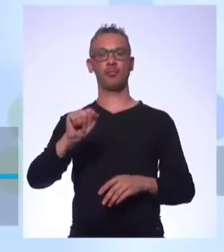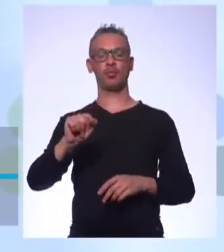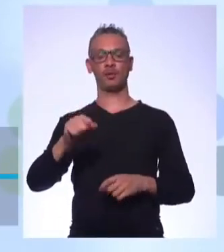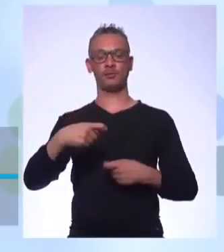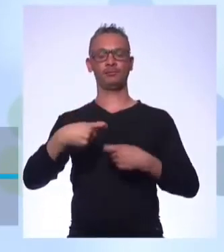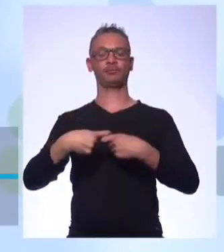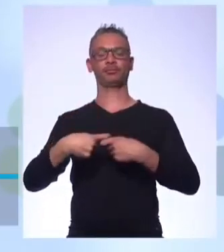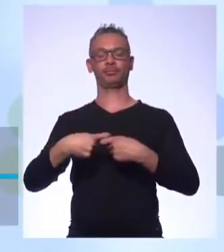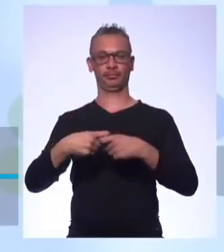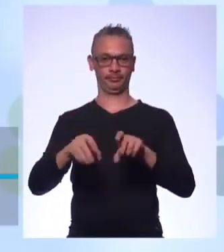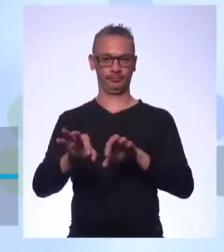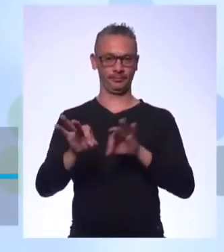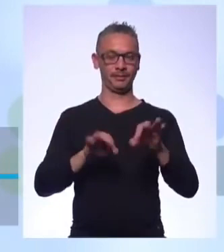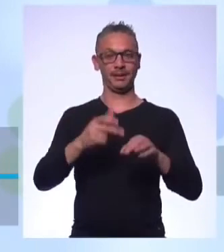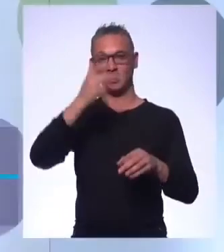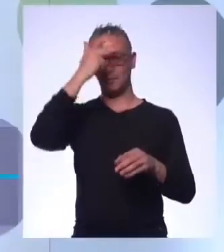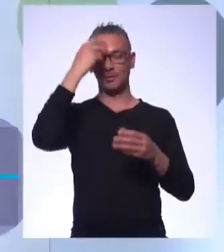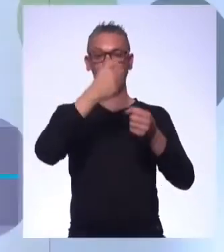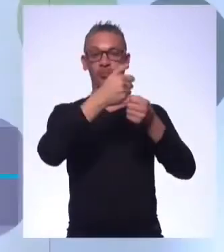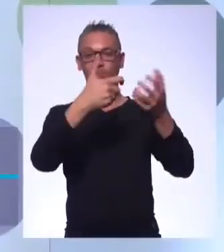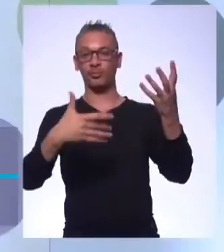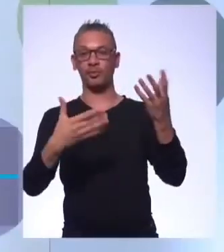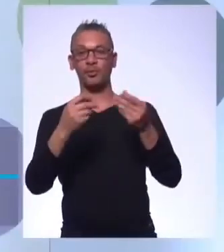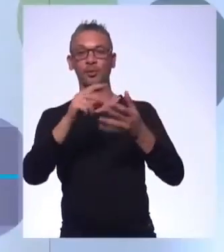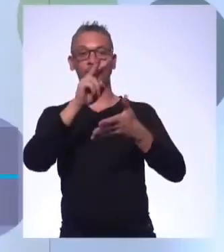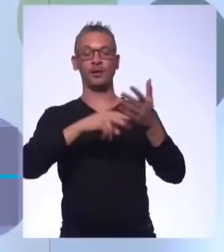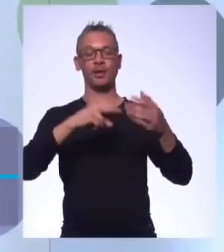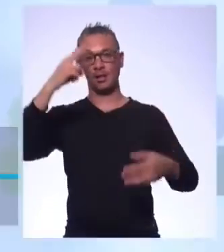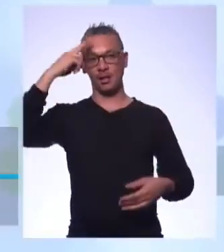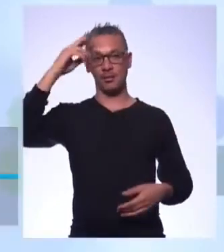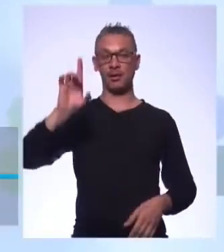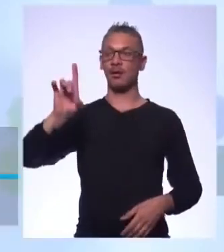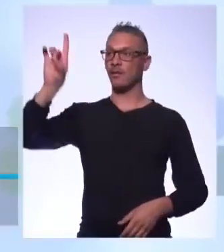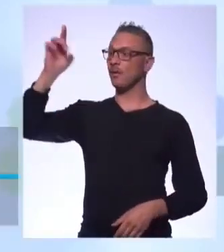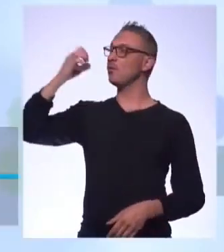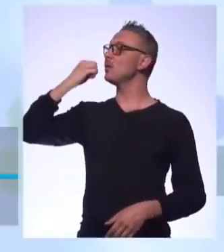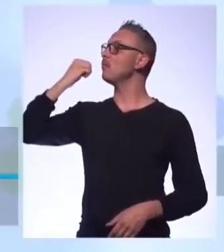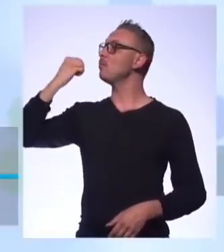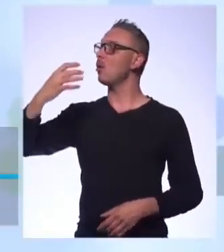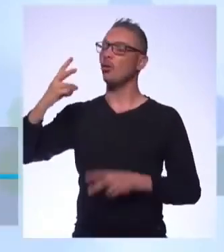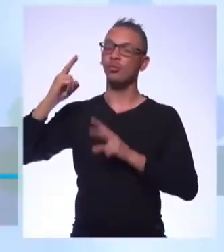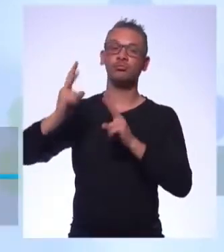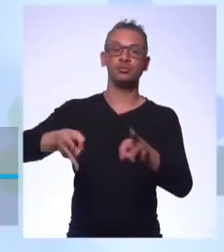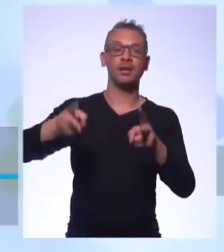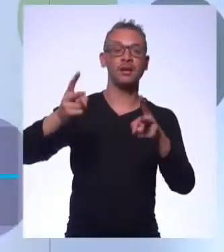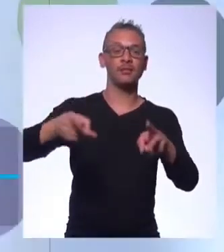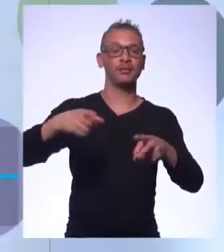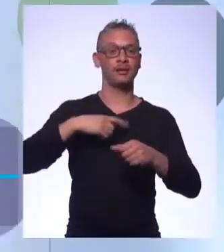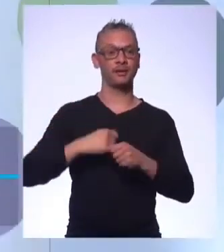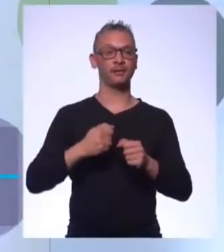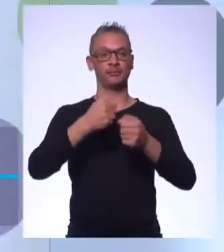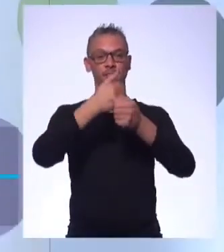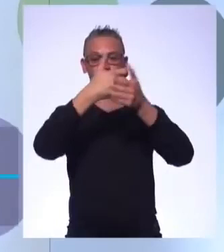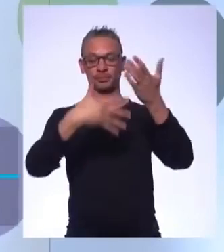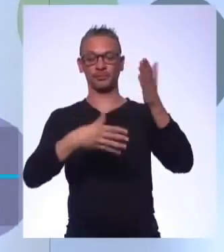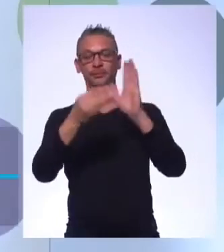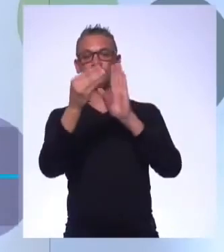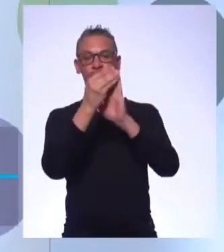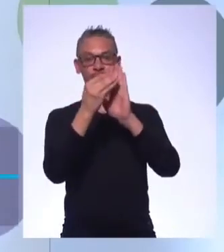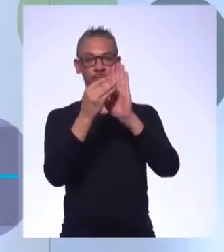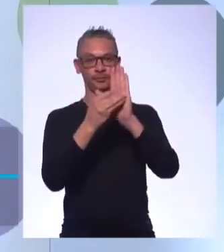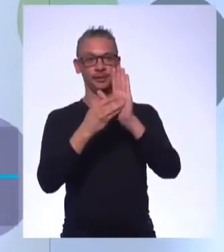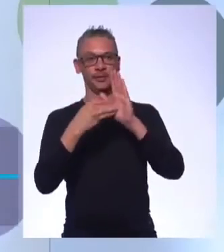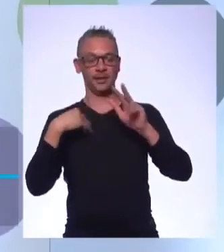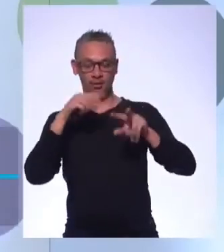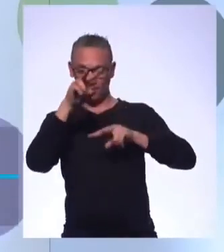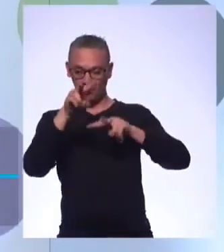ver, tem bastante gente. Deixa aí no Lembrar chat. que Deus é bom o tempo todo, é o que diz a Milena. Gente, deixa aí no chat, porque vocês sabem, eu stalkeio tudo,